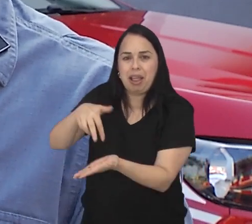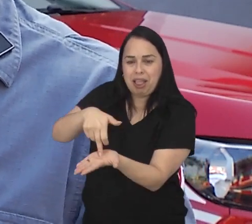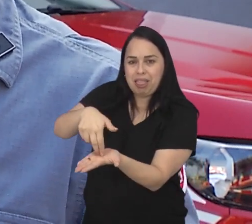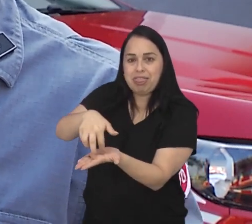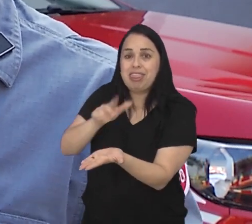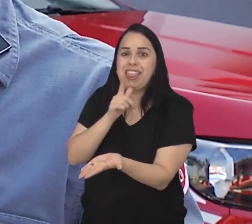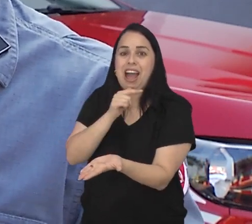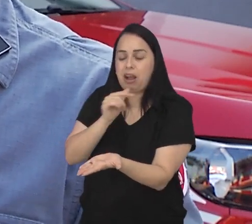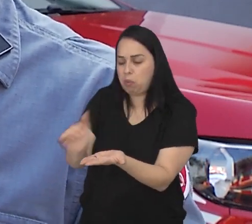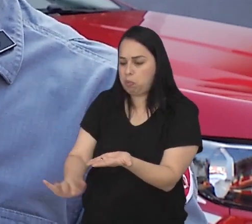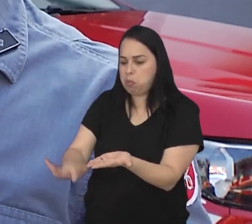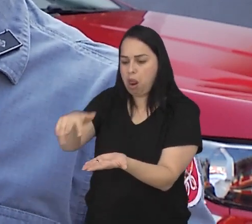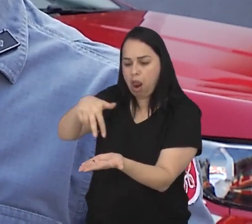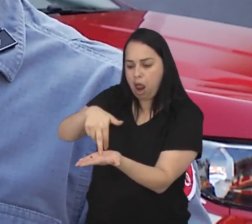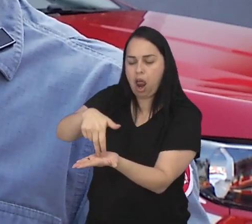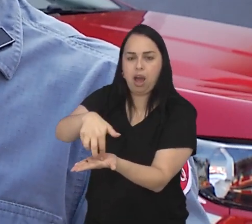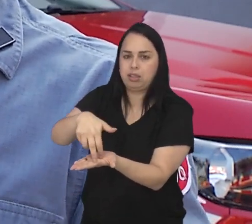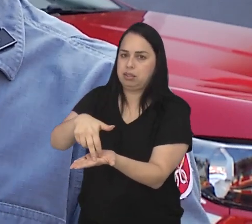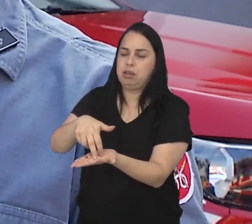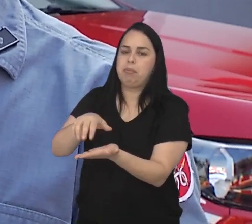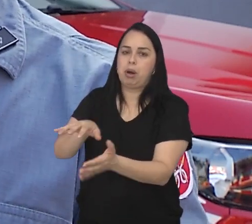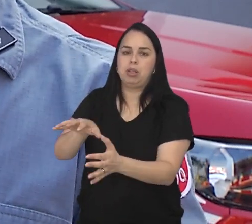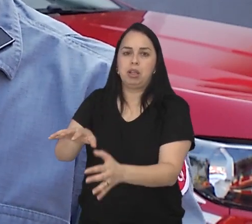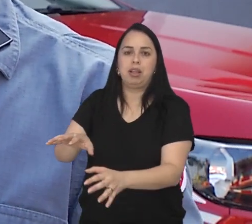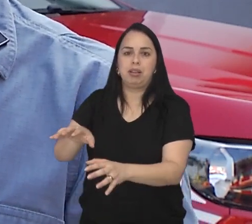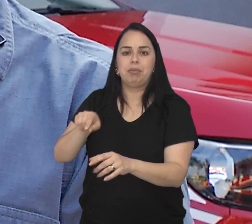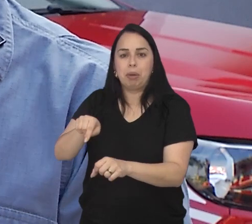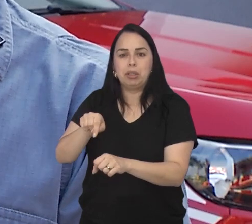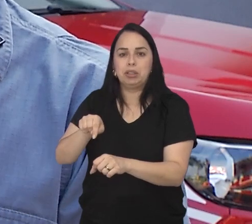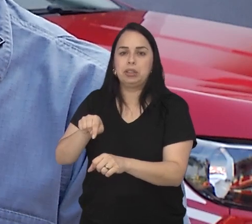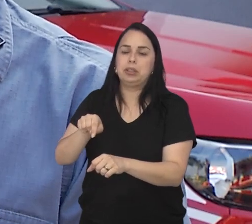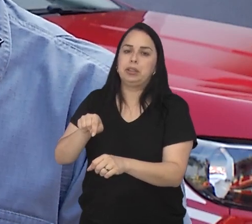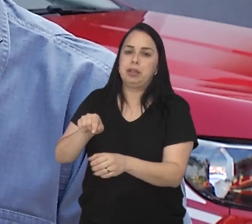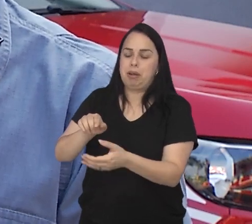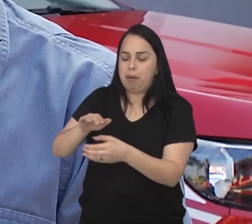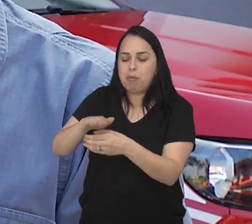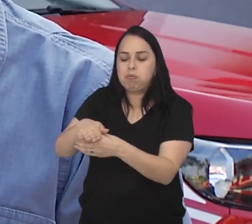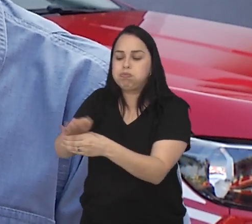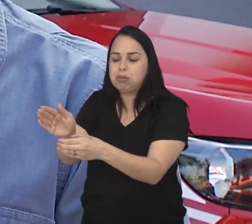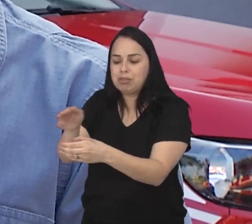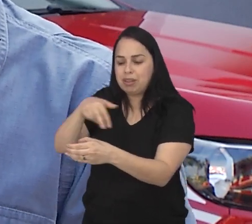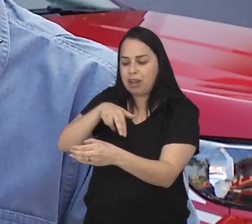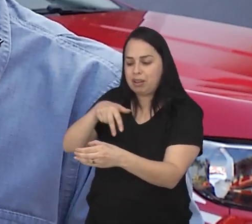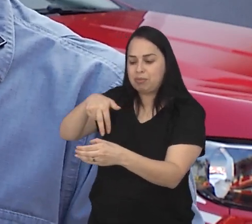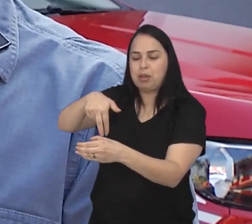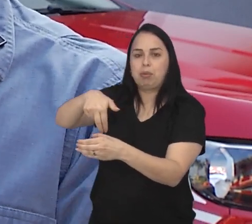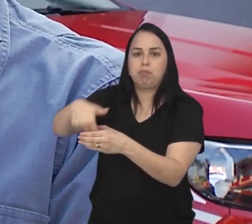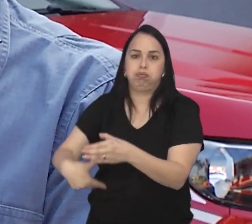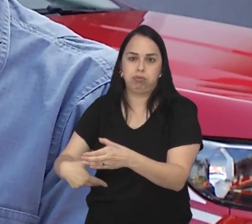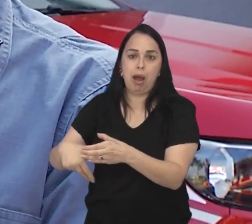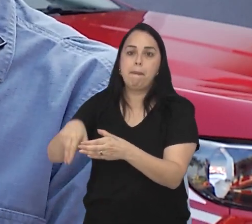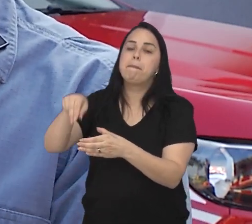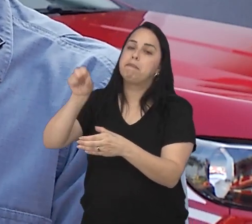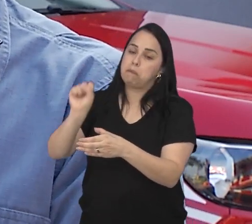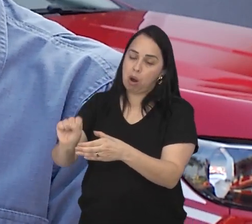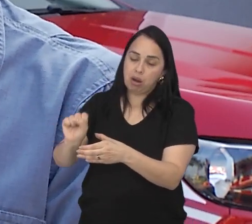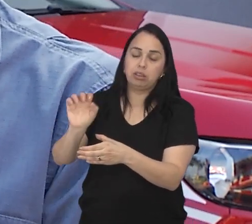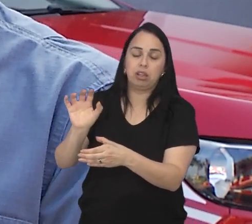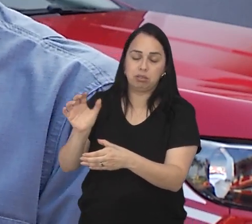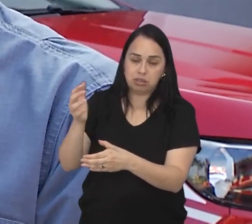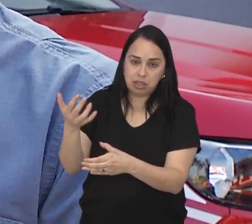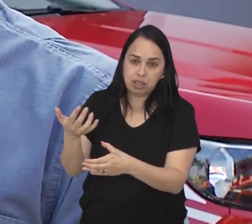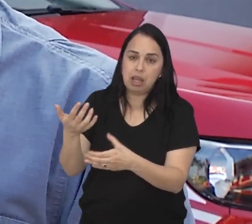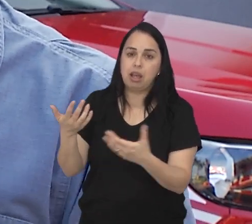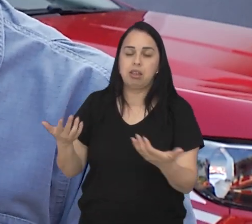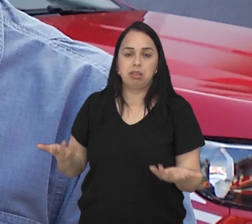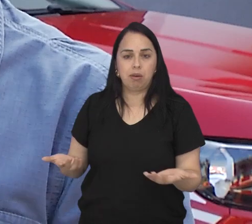de que pise na enchente. Até mesmo porque pode ocasionar que o bueiro perca sua tampa e aí gera um risco cair nesse buraco,